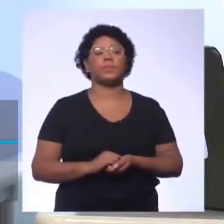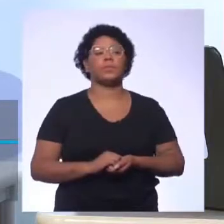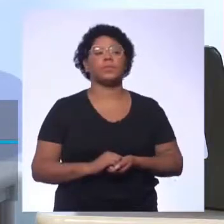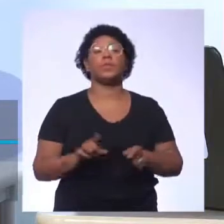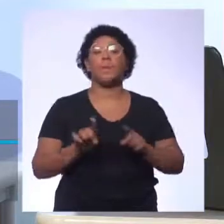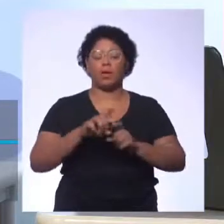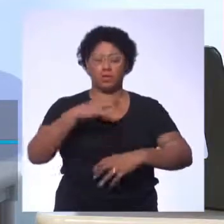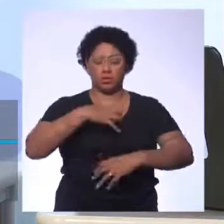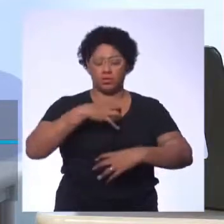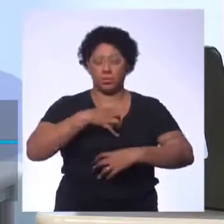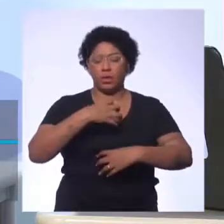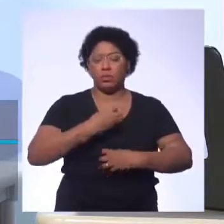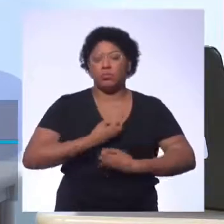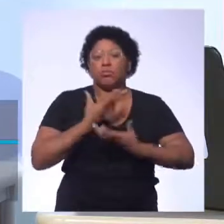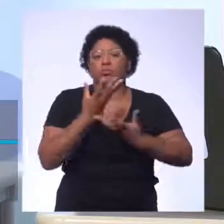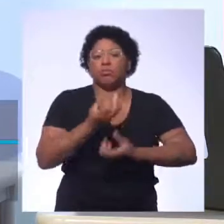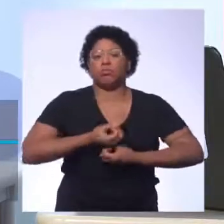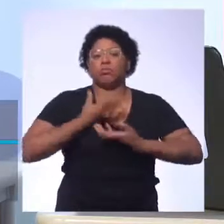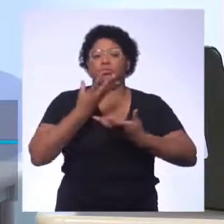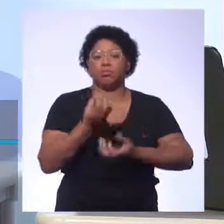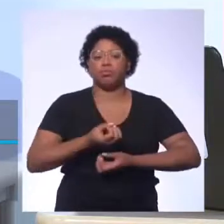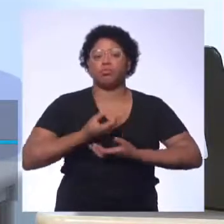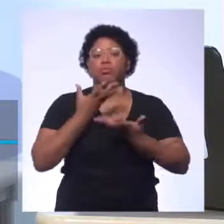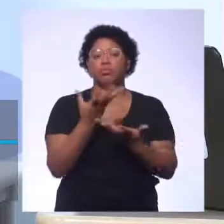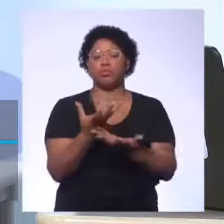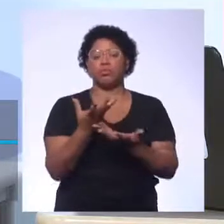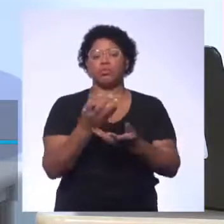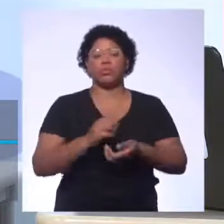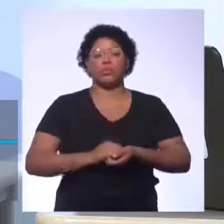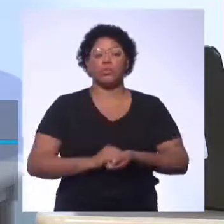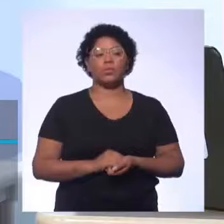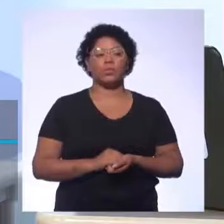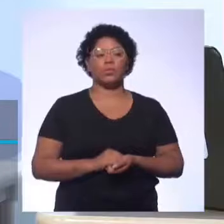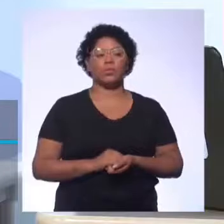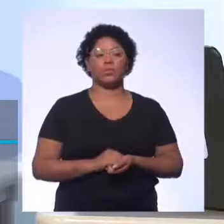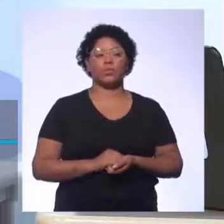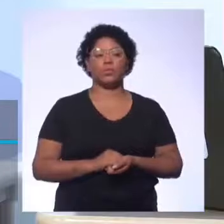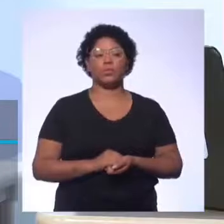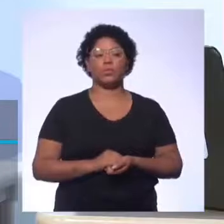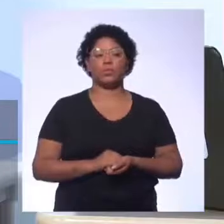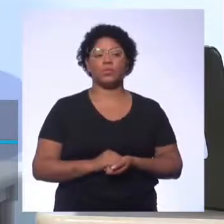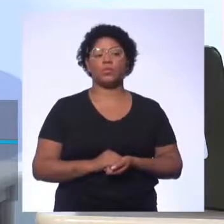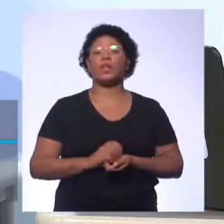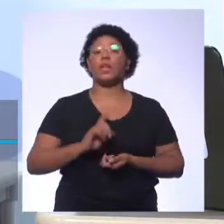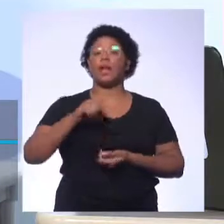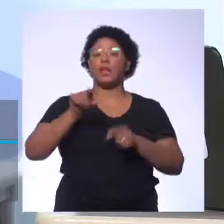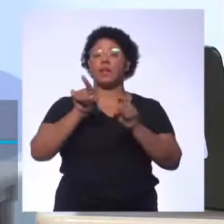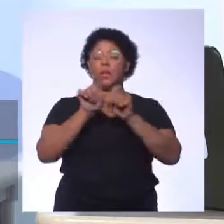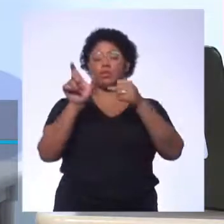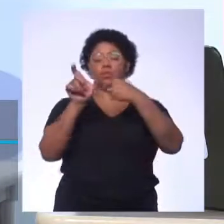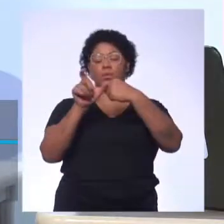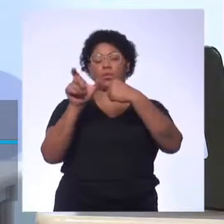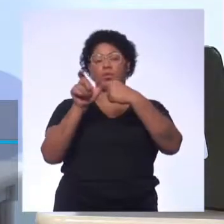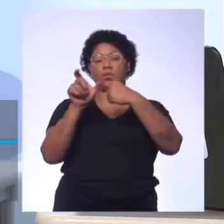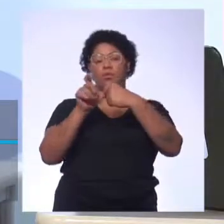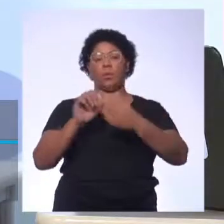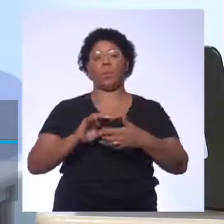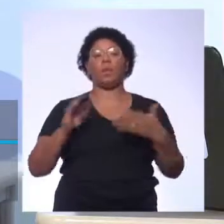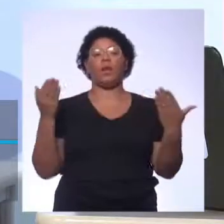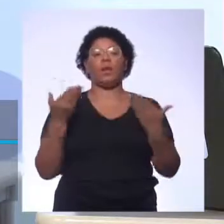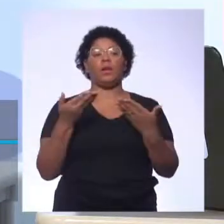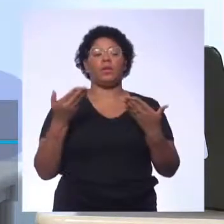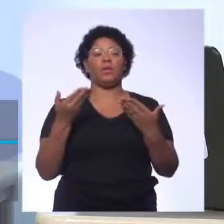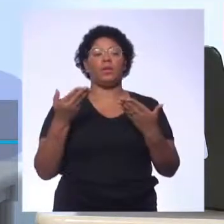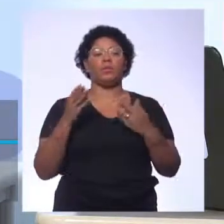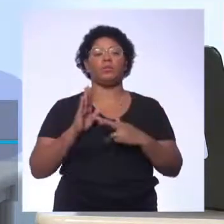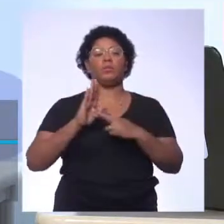sentimentos também que possamos ter, algo concreto, abstrato, também é substantivo. Então, agora eu vou colocar para